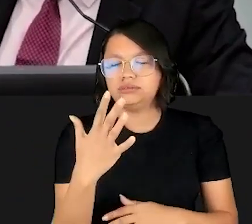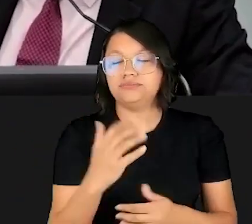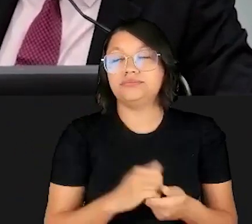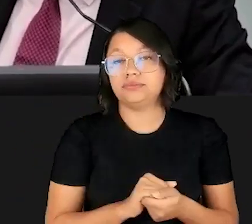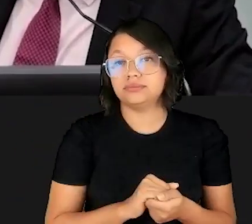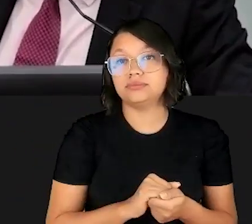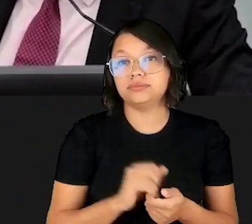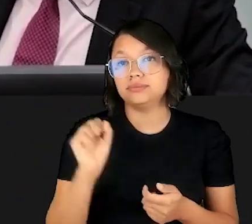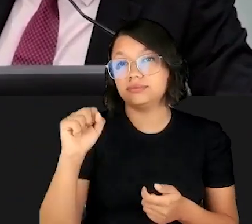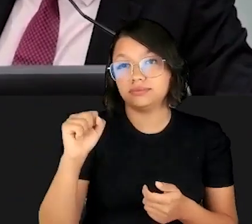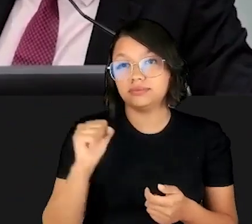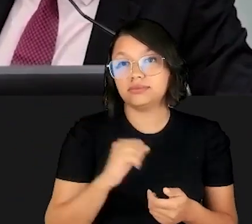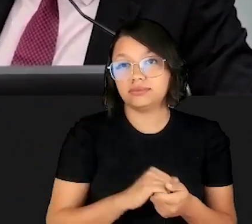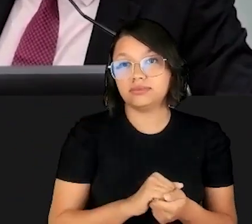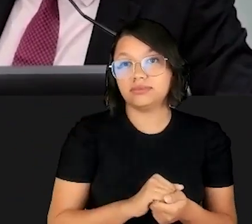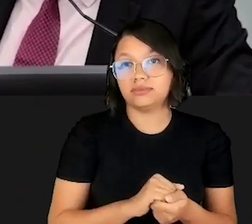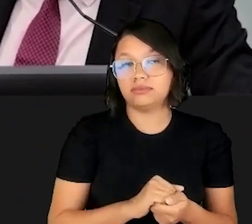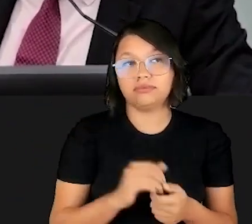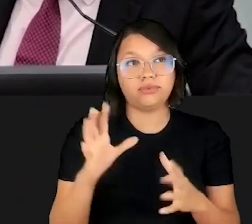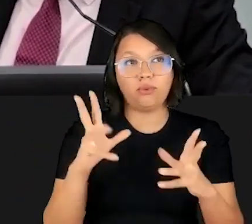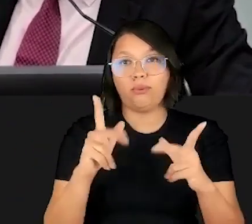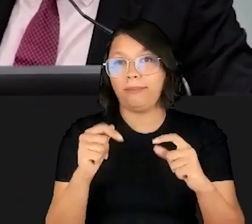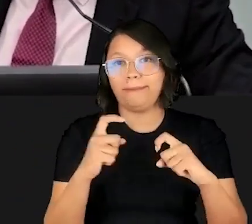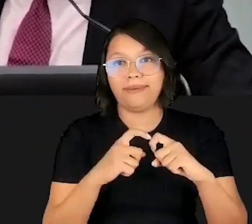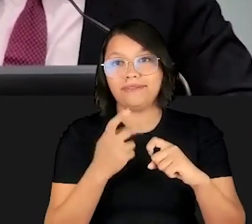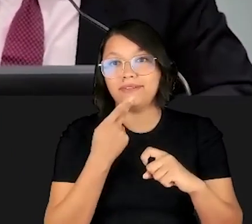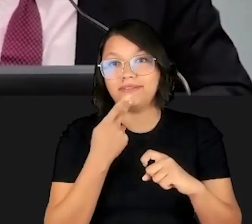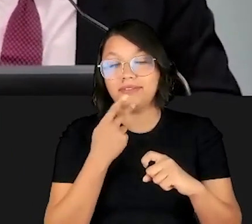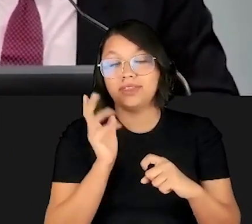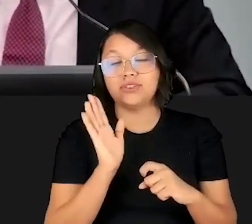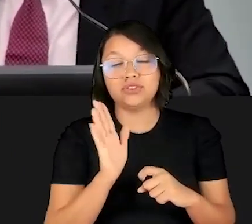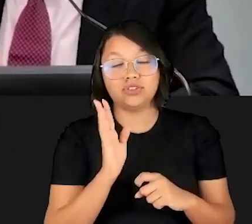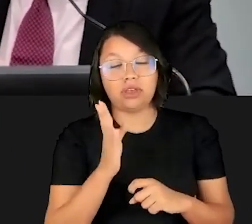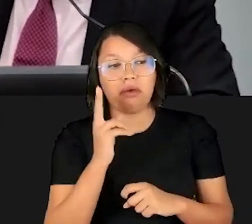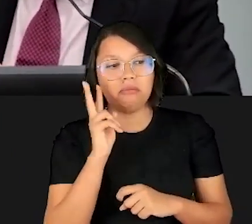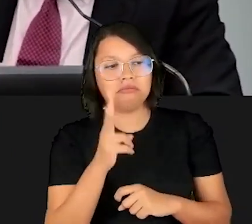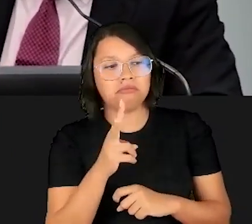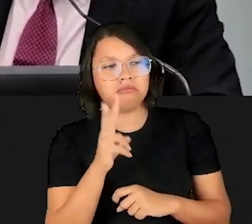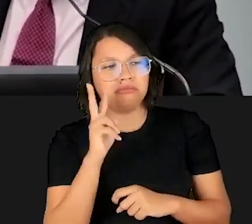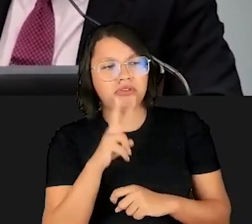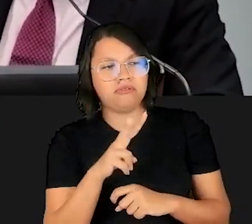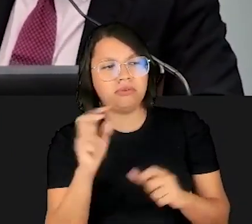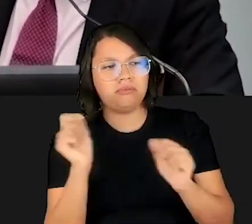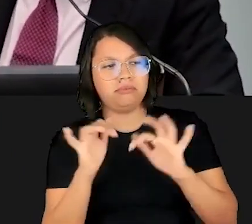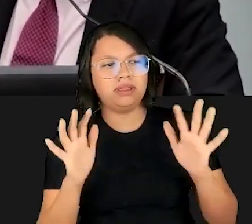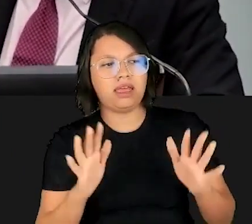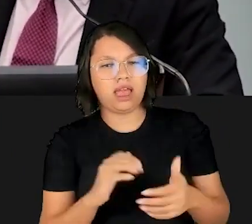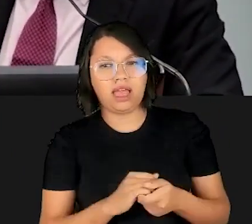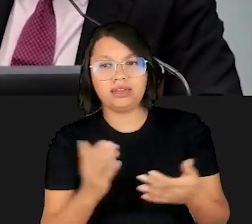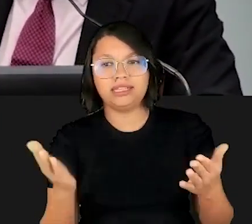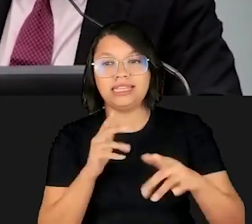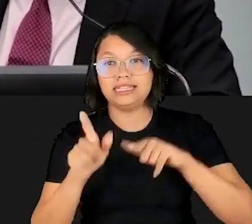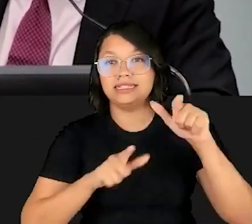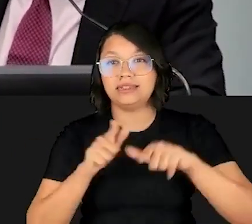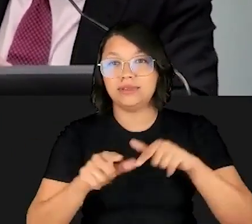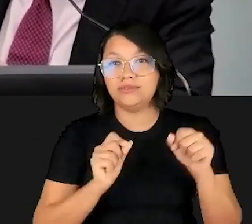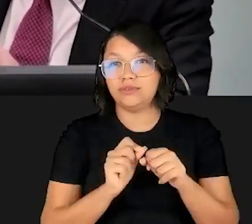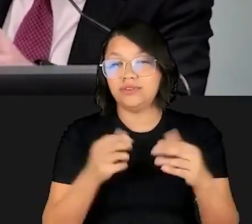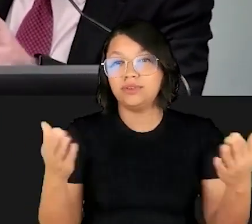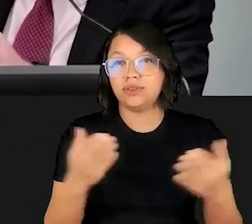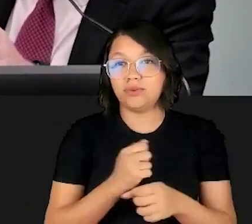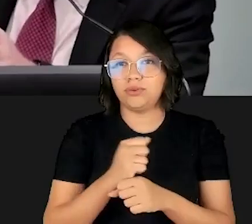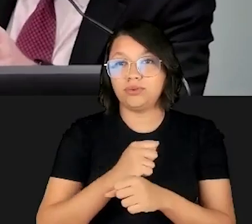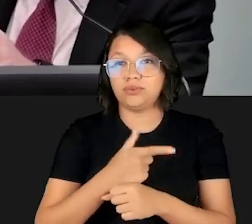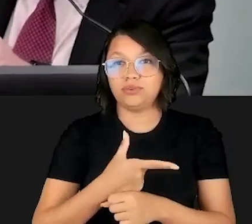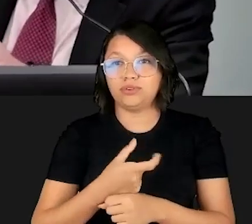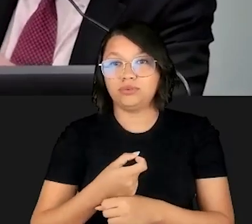Todo médico vai lhe dizer que já viu um milagre. Mas é interessante, esse é um trabalho que foi publicado agora em 2023. Alguém foi olhar